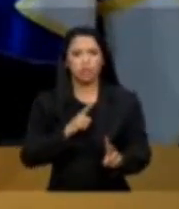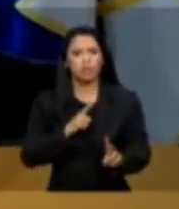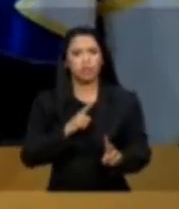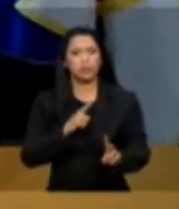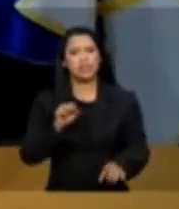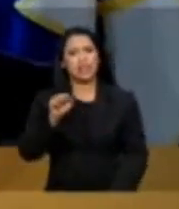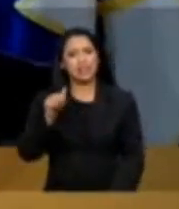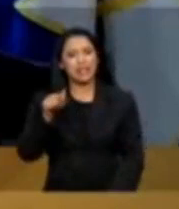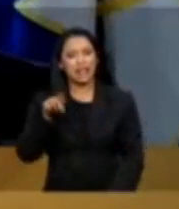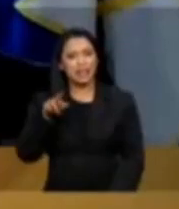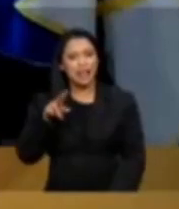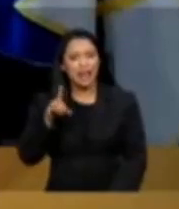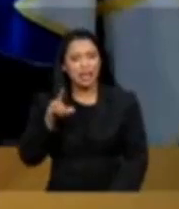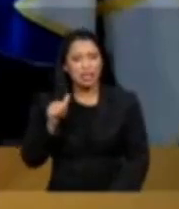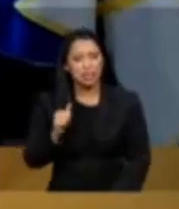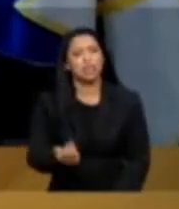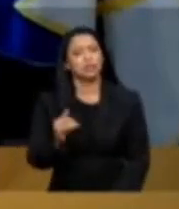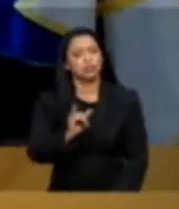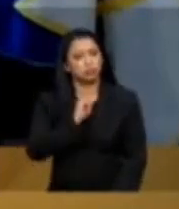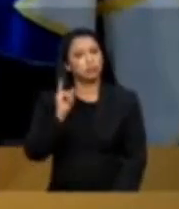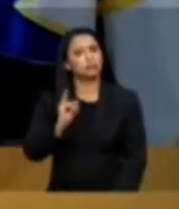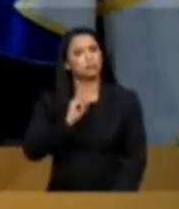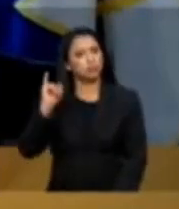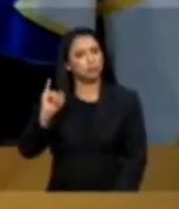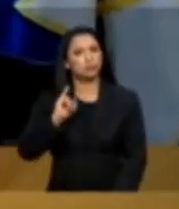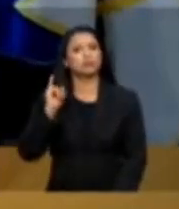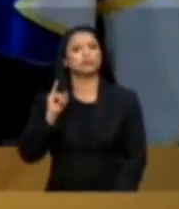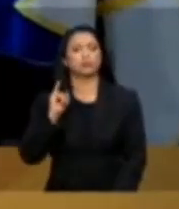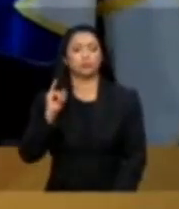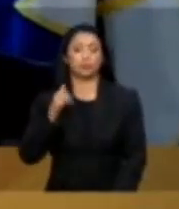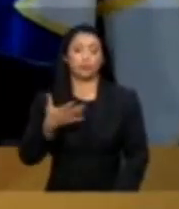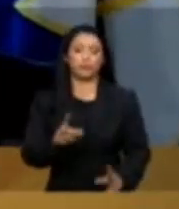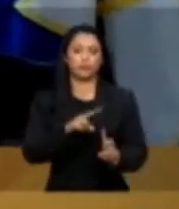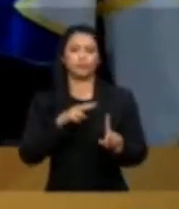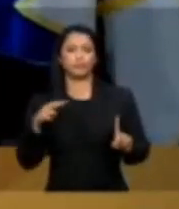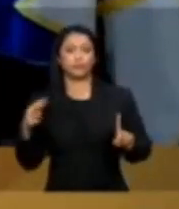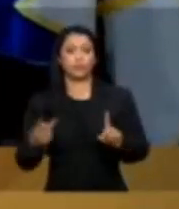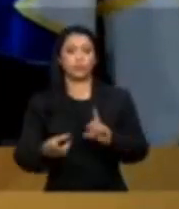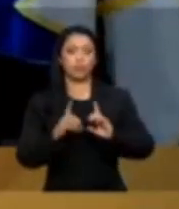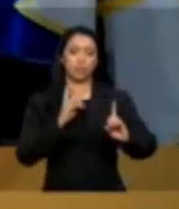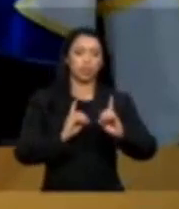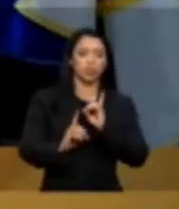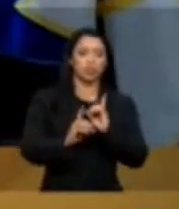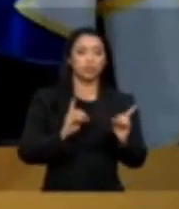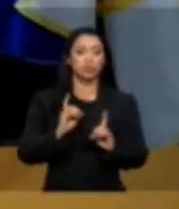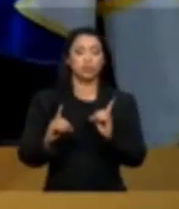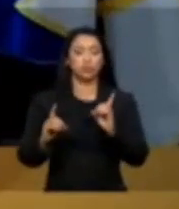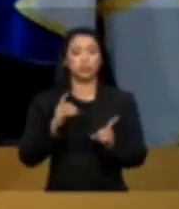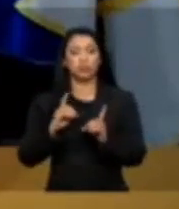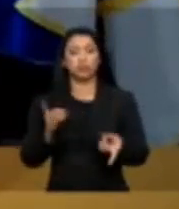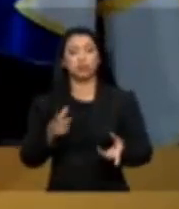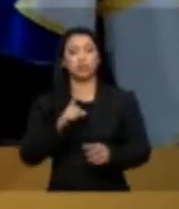e assume uma relevância identitária. Em uma perspectiva dialógica, isto é,